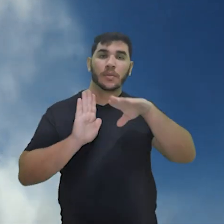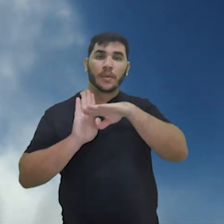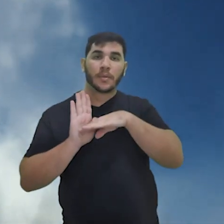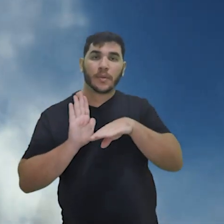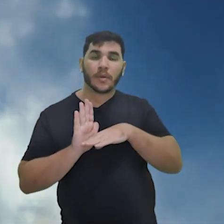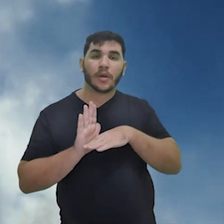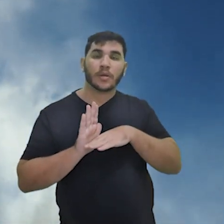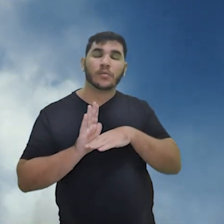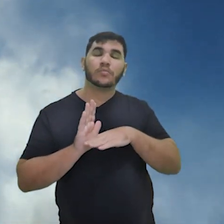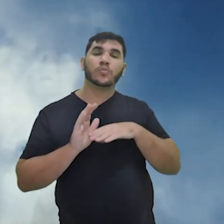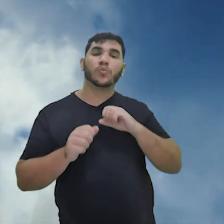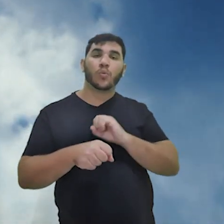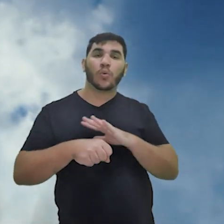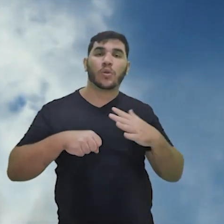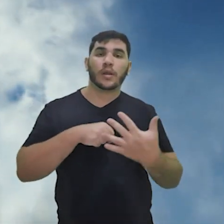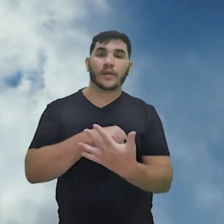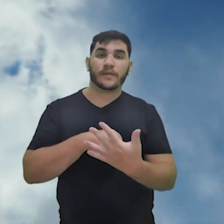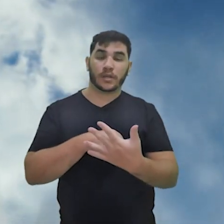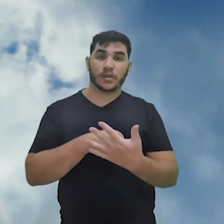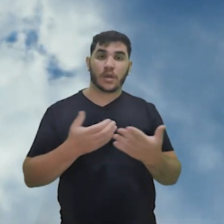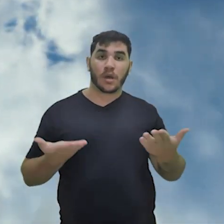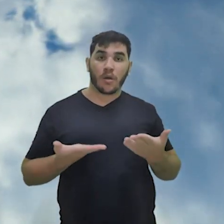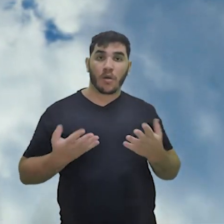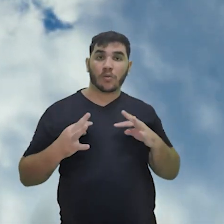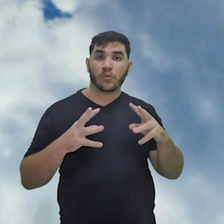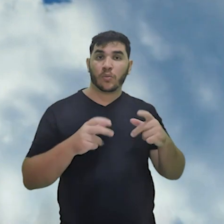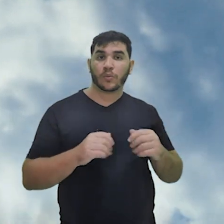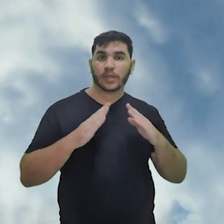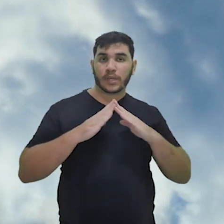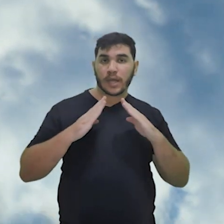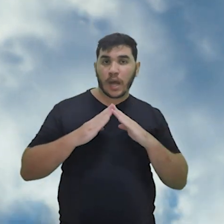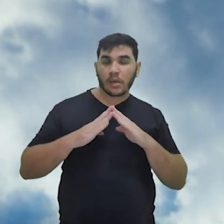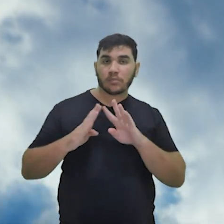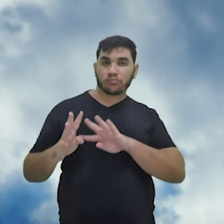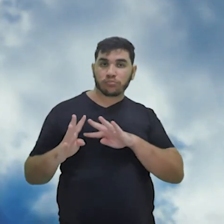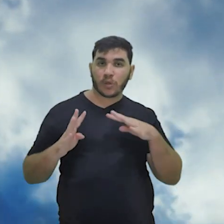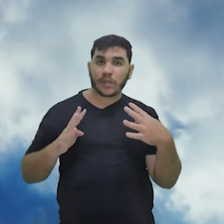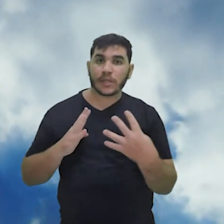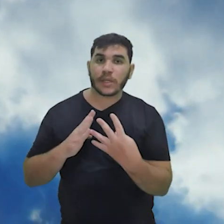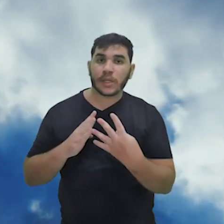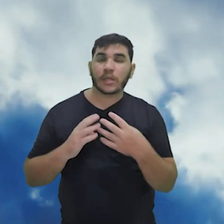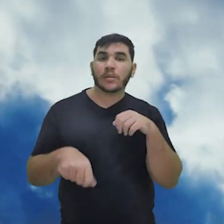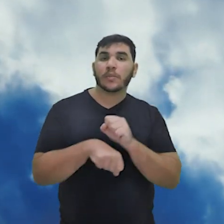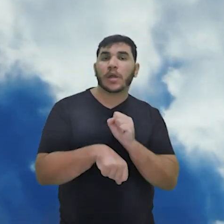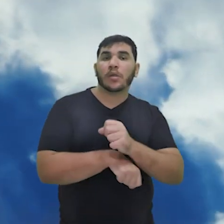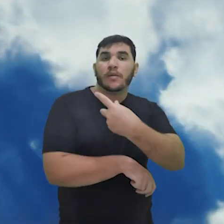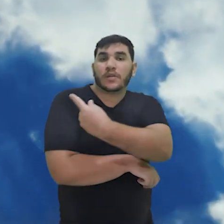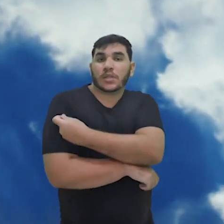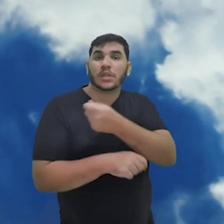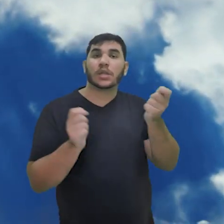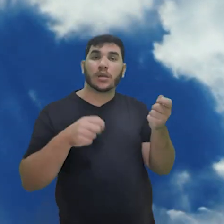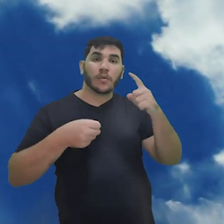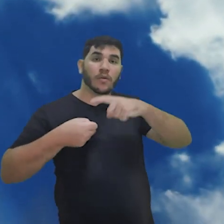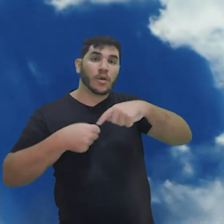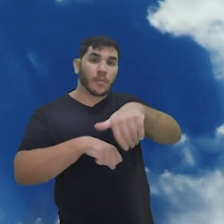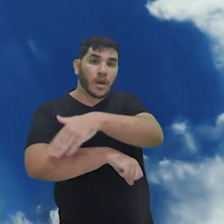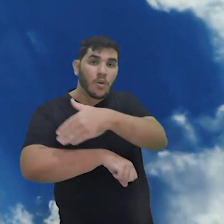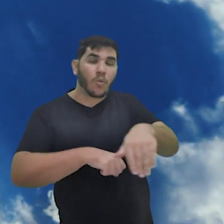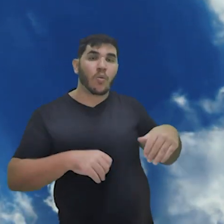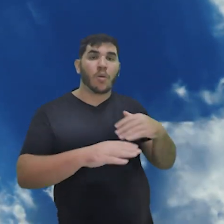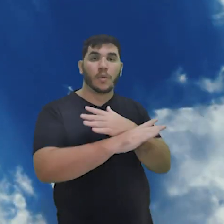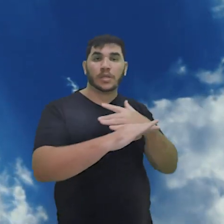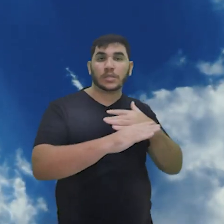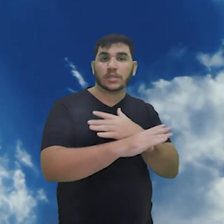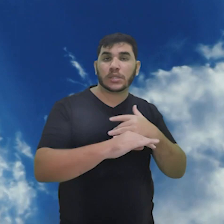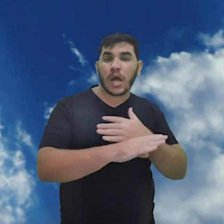movem e rapidamente. Em casa, em quarentenados, à espera de uma vacina que nos leve de volta para a rua, que nos leve de volta para a cidade, que nos